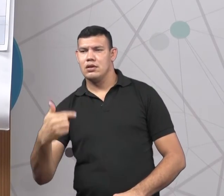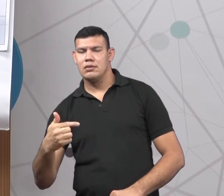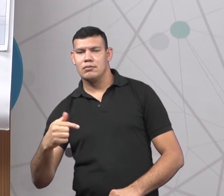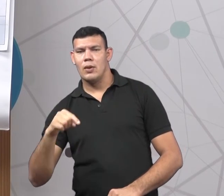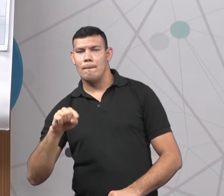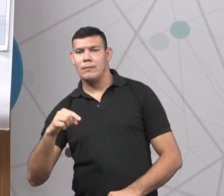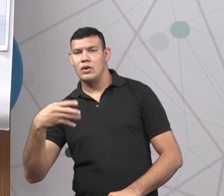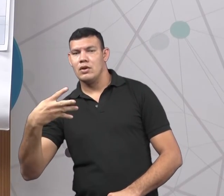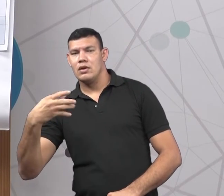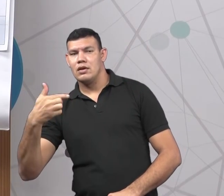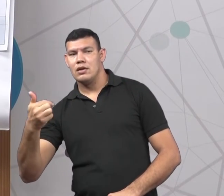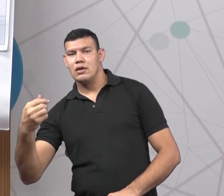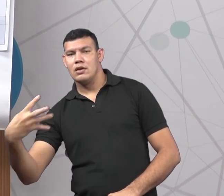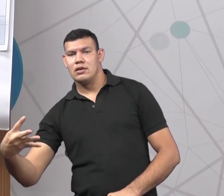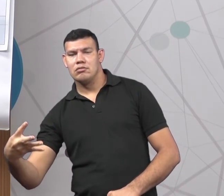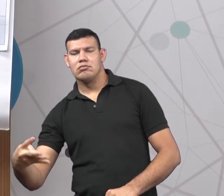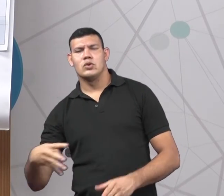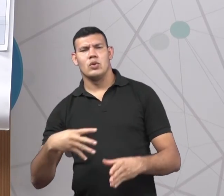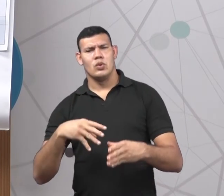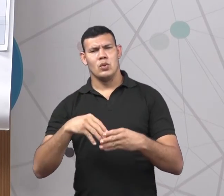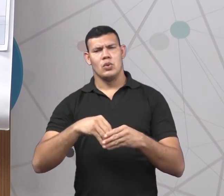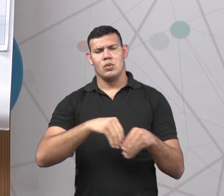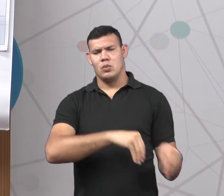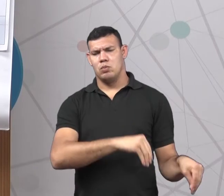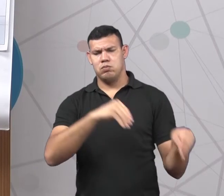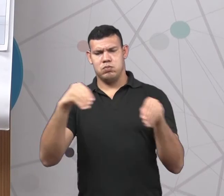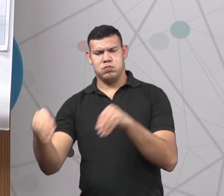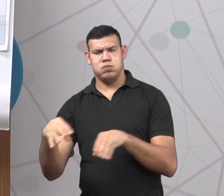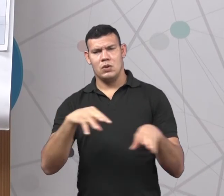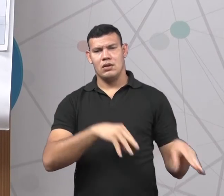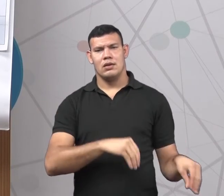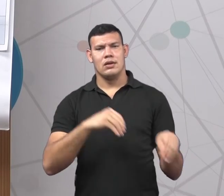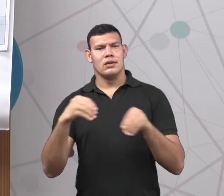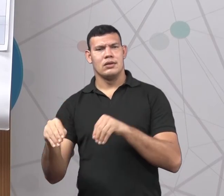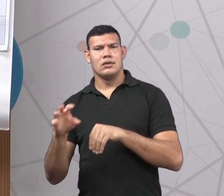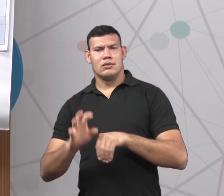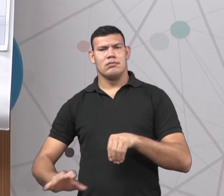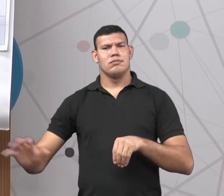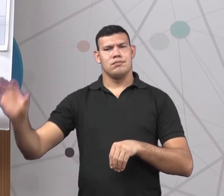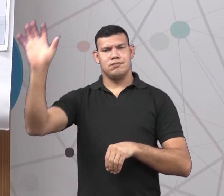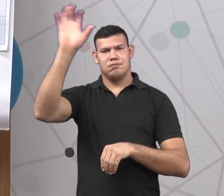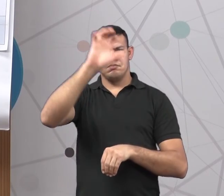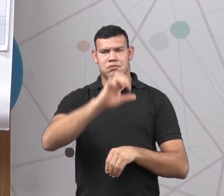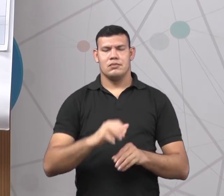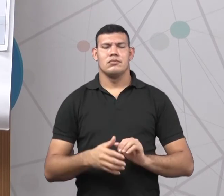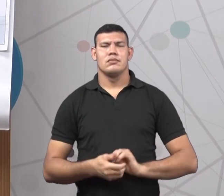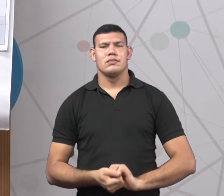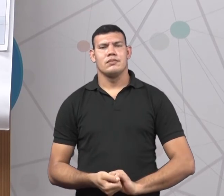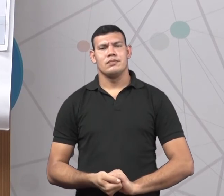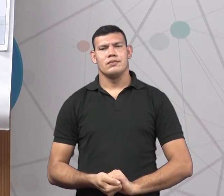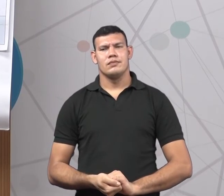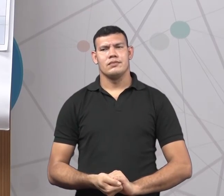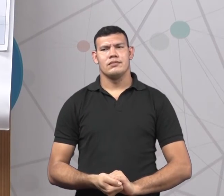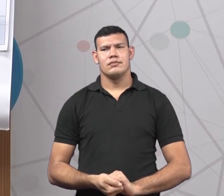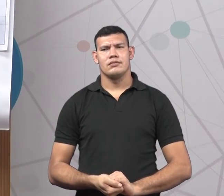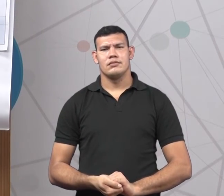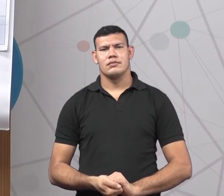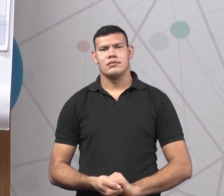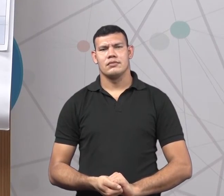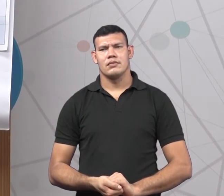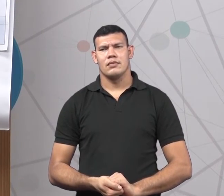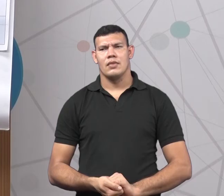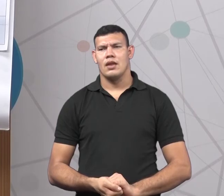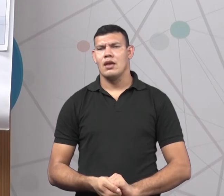1.272.413 pessoas saíram da região Nordeste para morar em outra região. Vamos continuar as